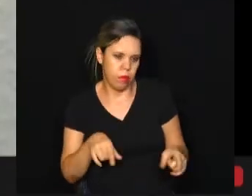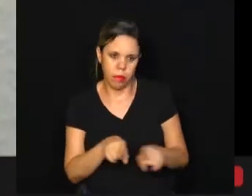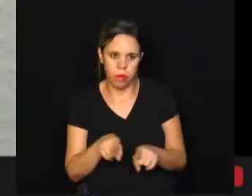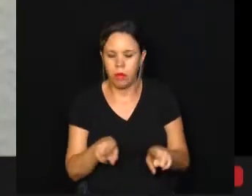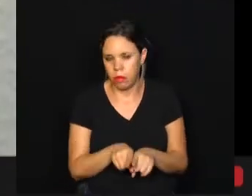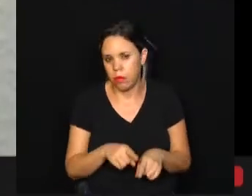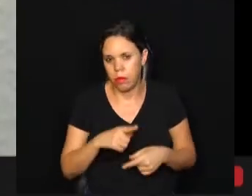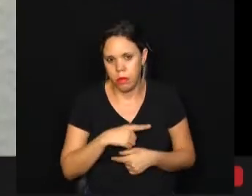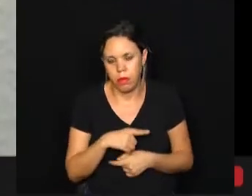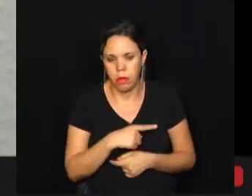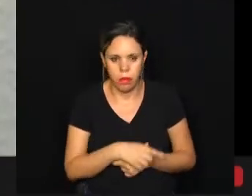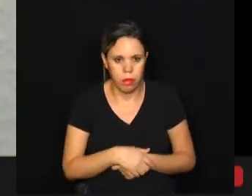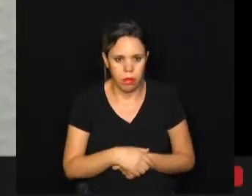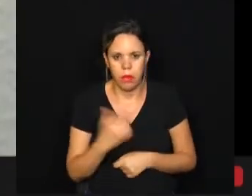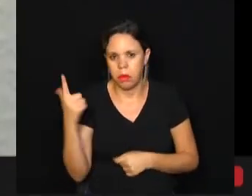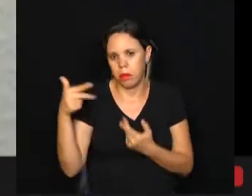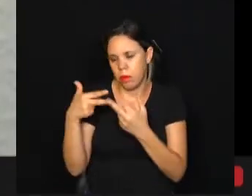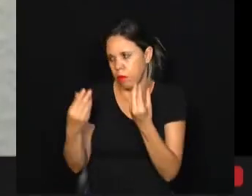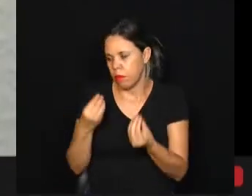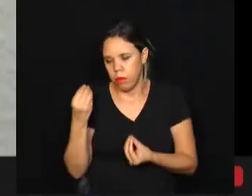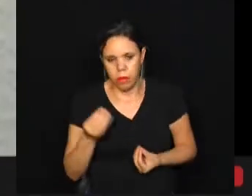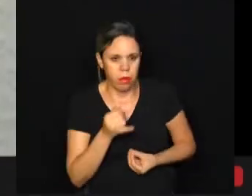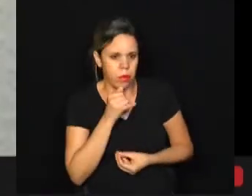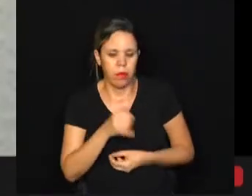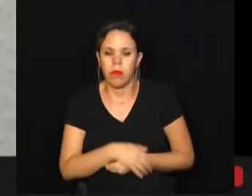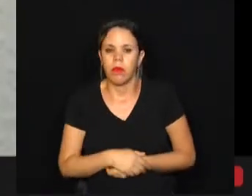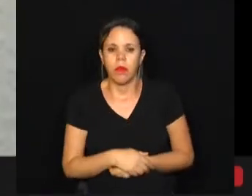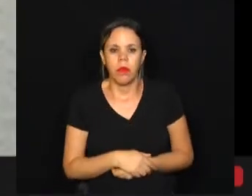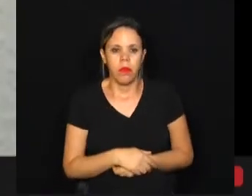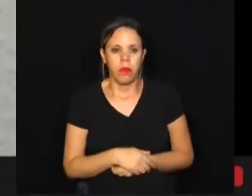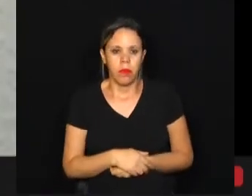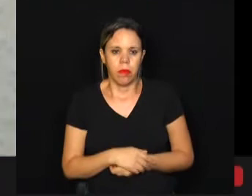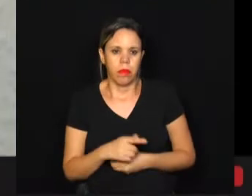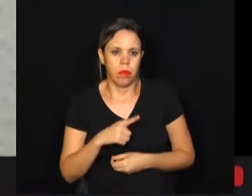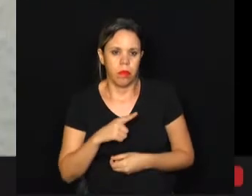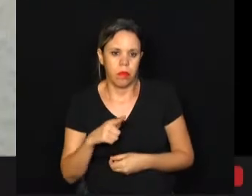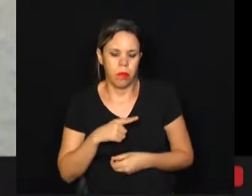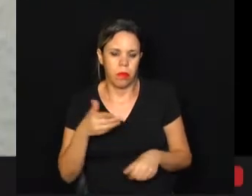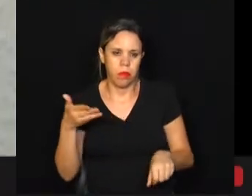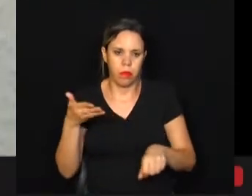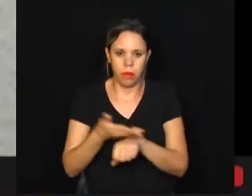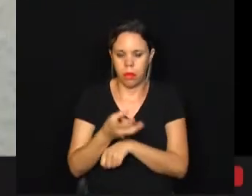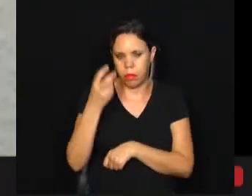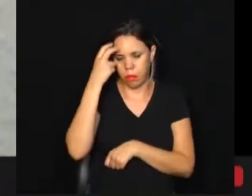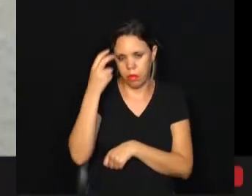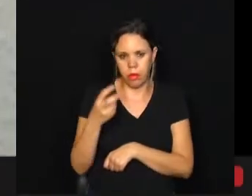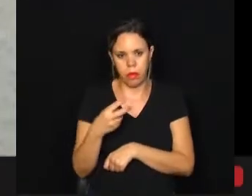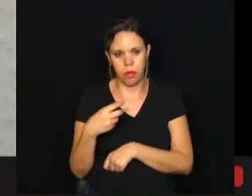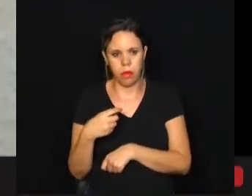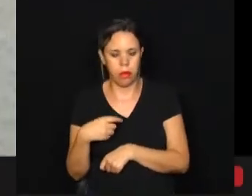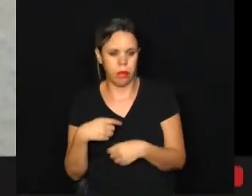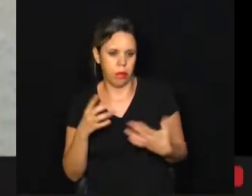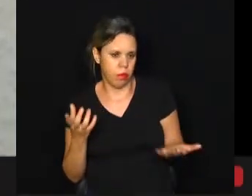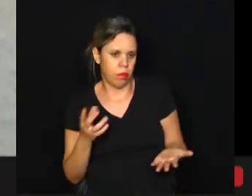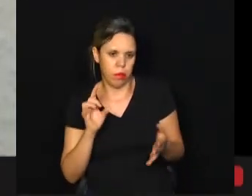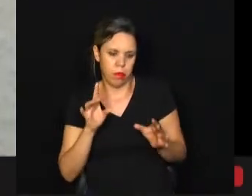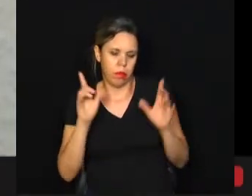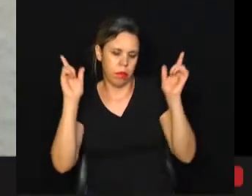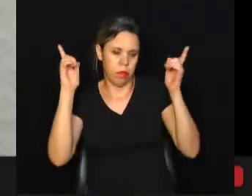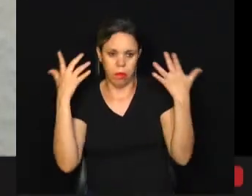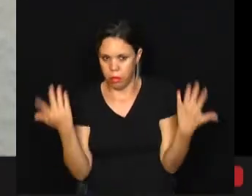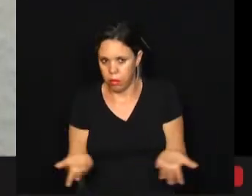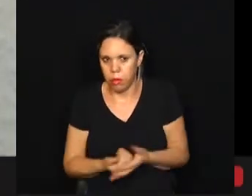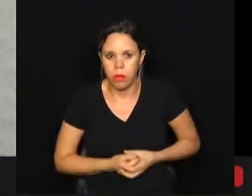ter outras formas de ter acesso a essa cultura que não seja simplesmente espancadões?